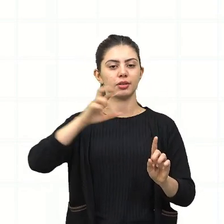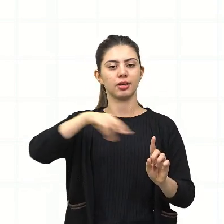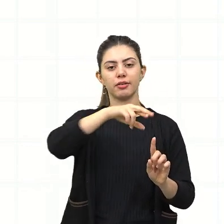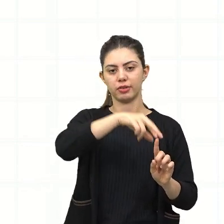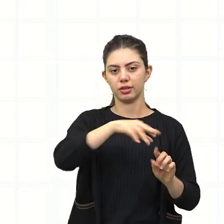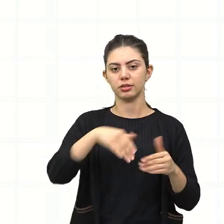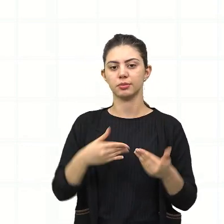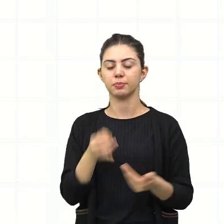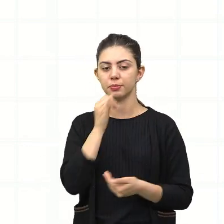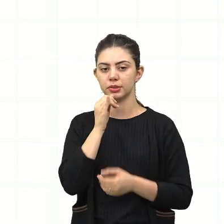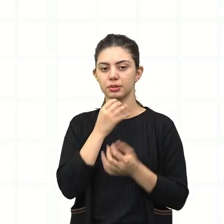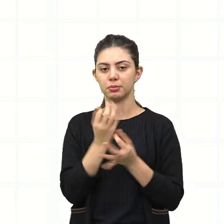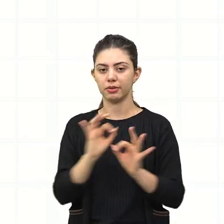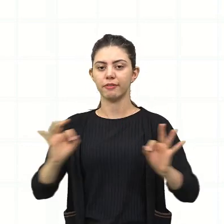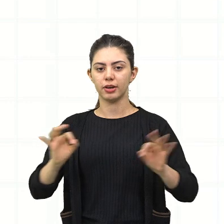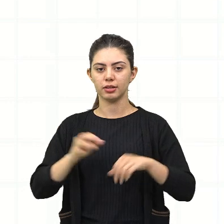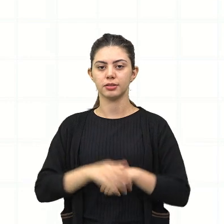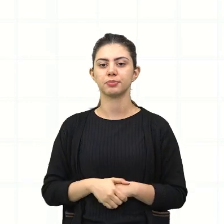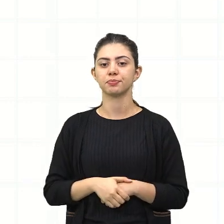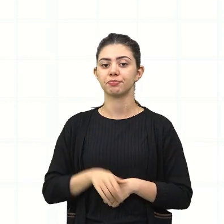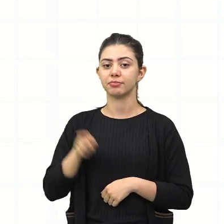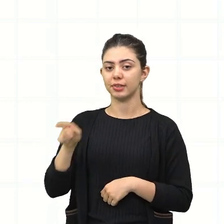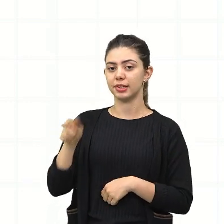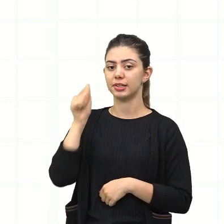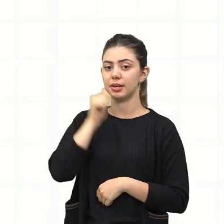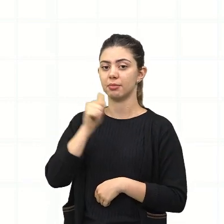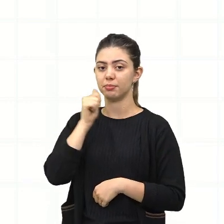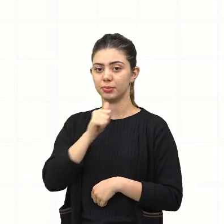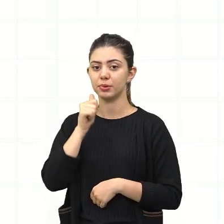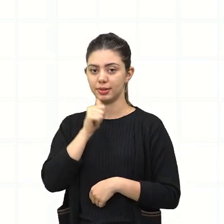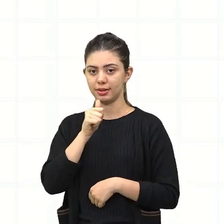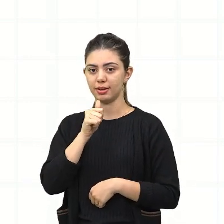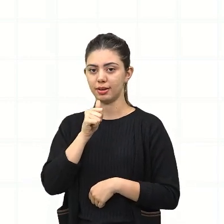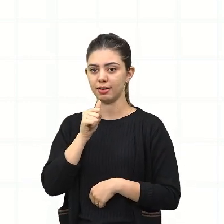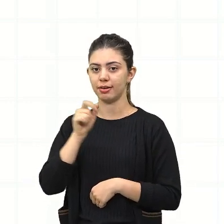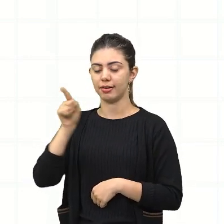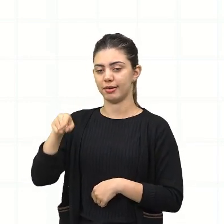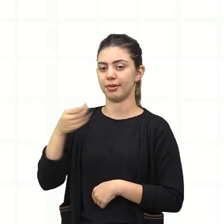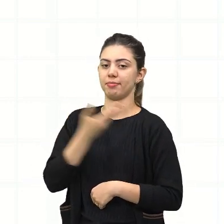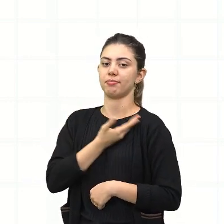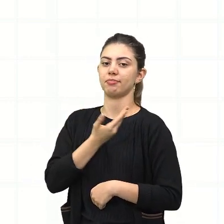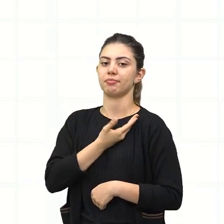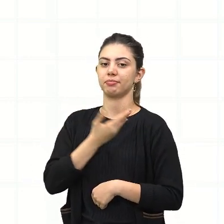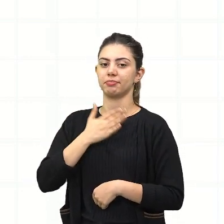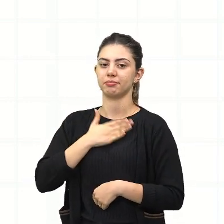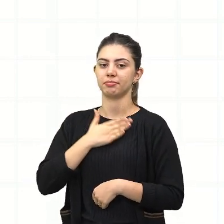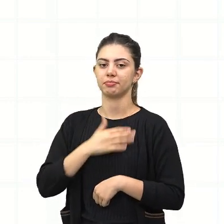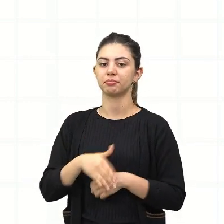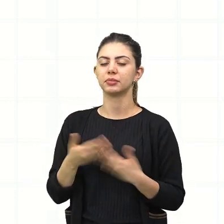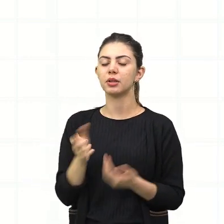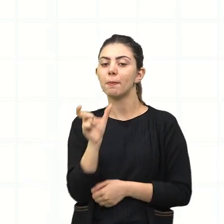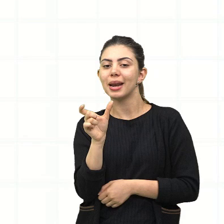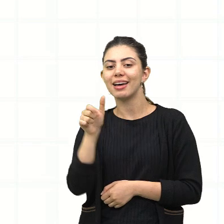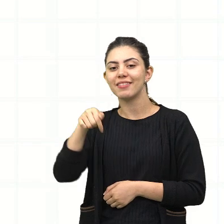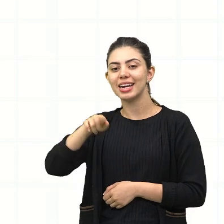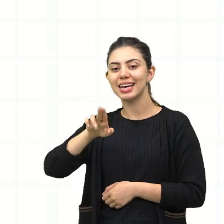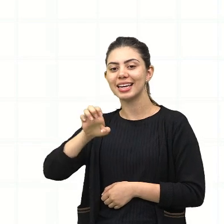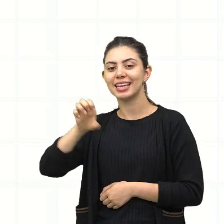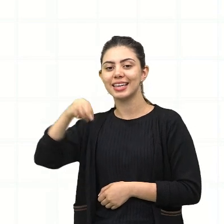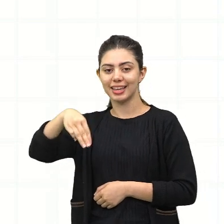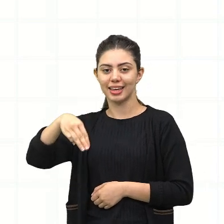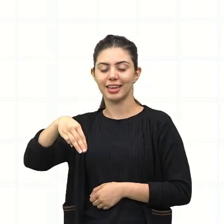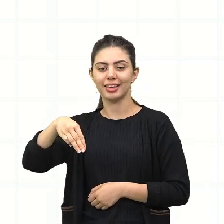quem falo é minha amiga. Esse quem está substituindo mulher. A mulher de quem falo